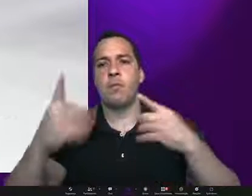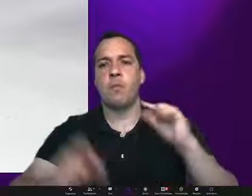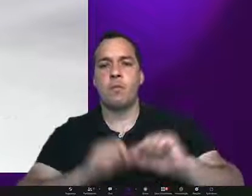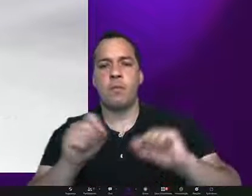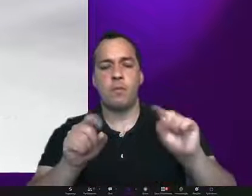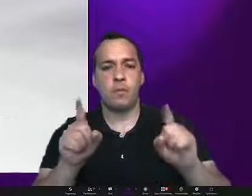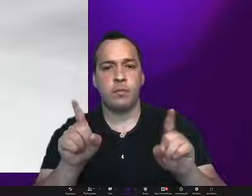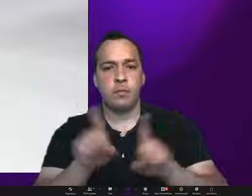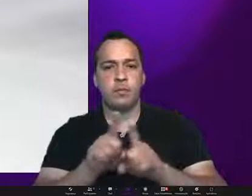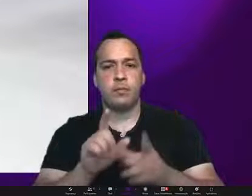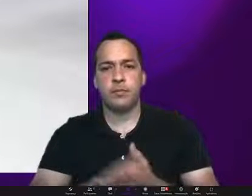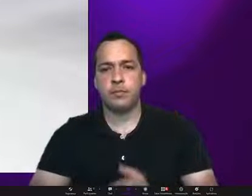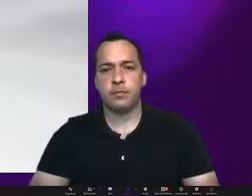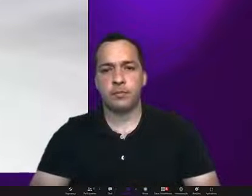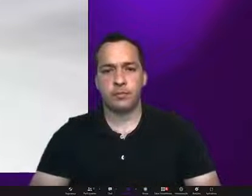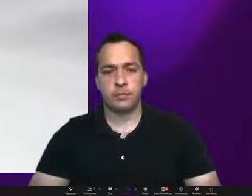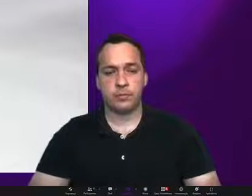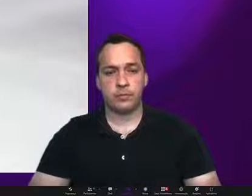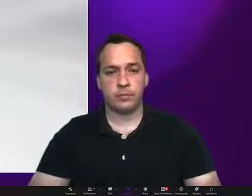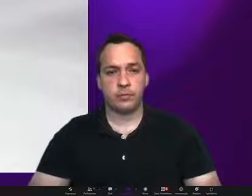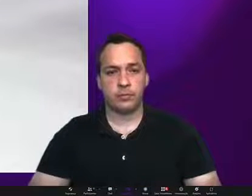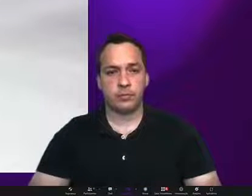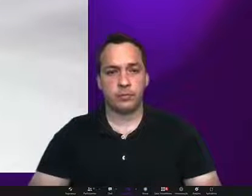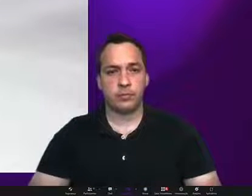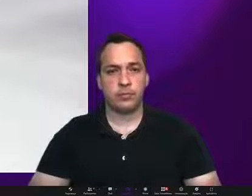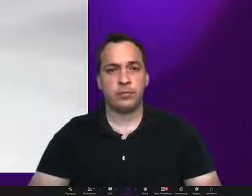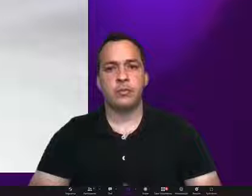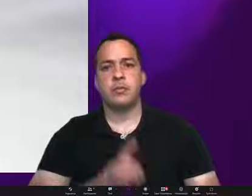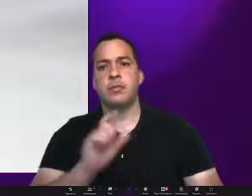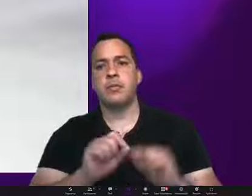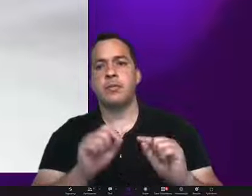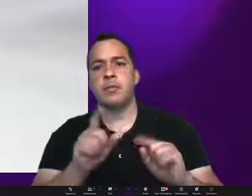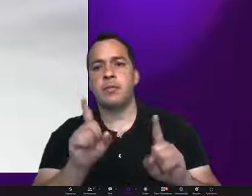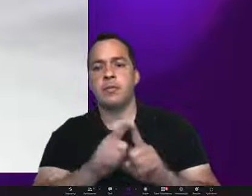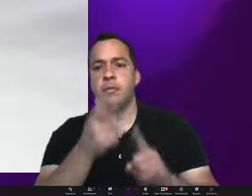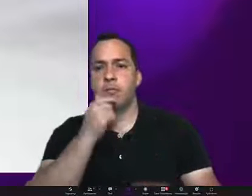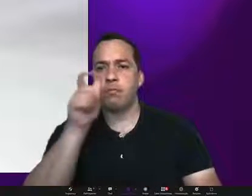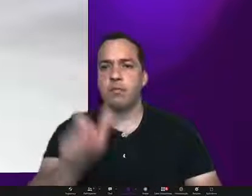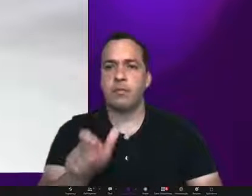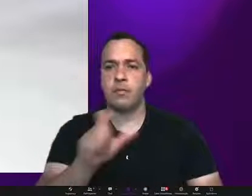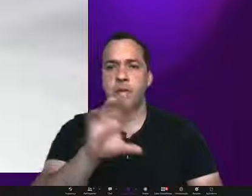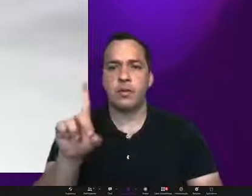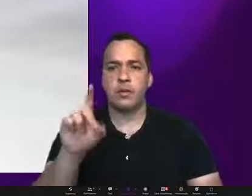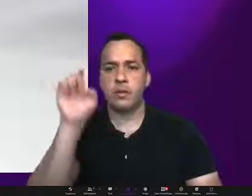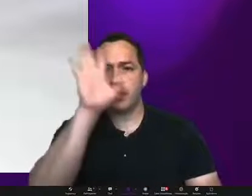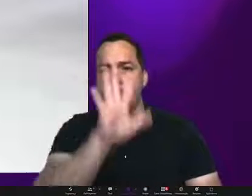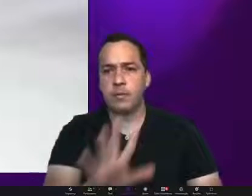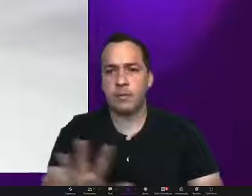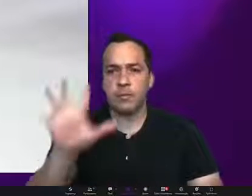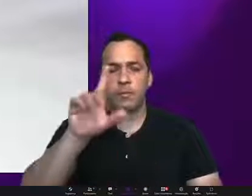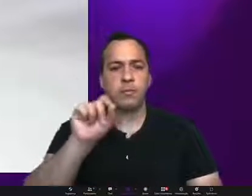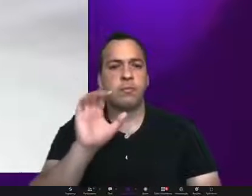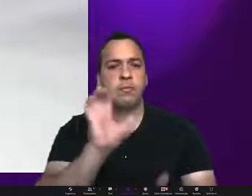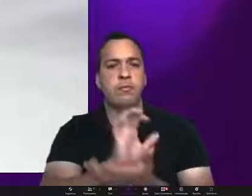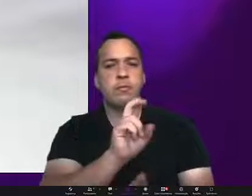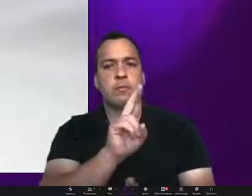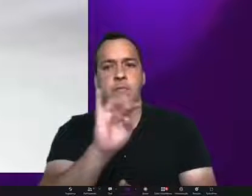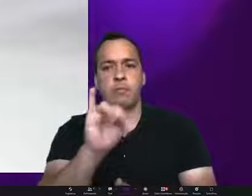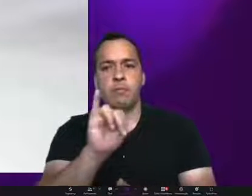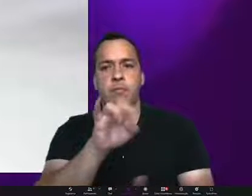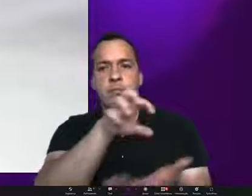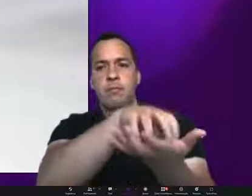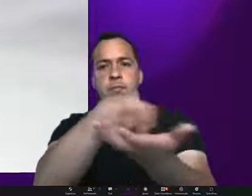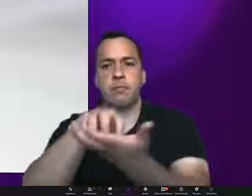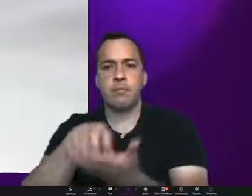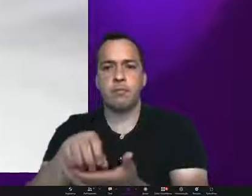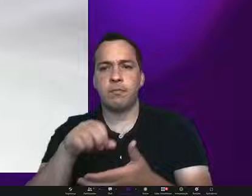Cravo. O Dr. Vitor Cravo, ele é coordenador nacional das UTIs da